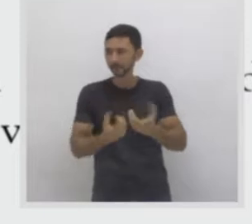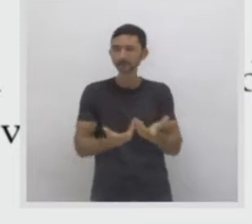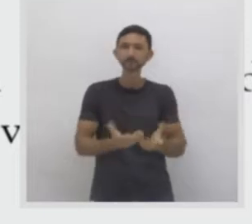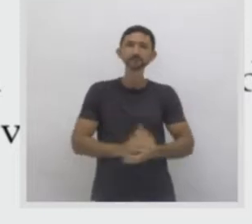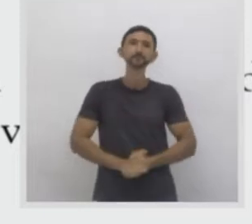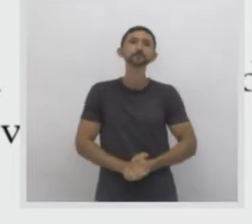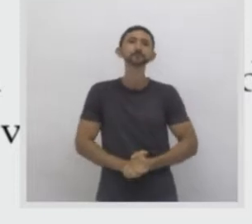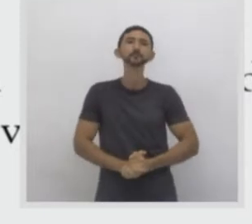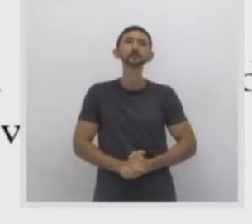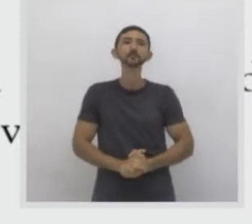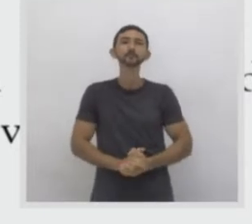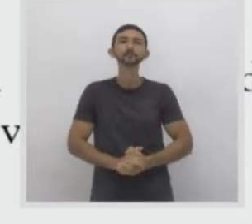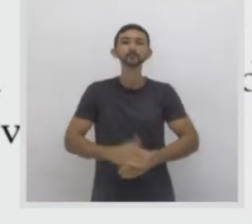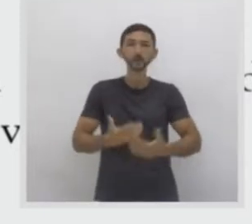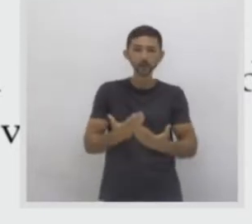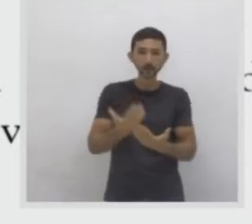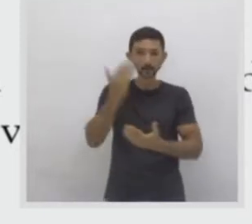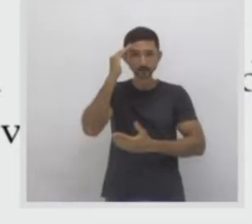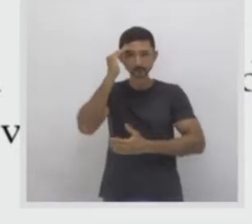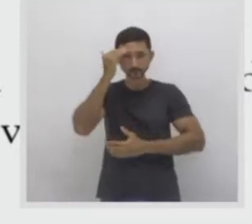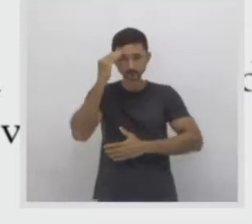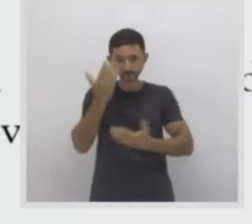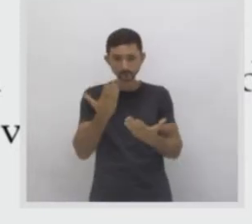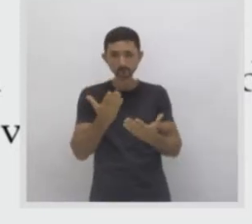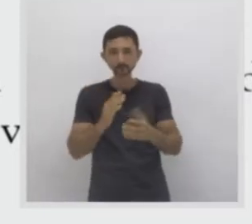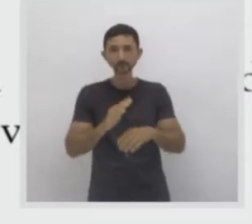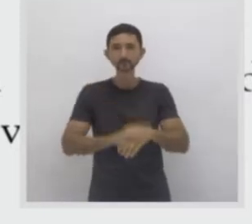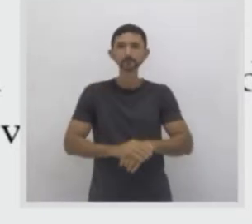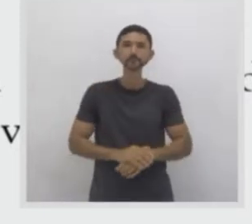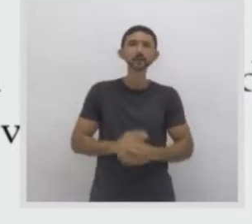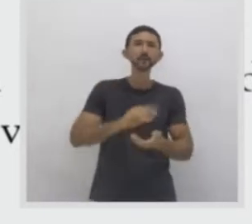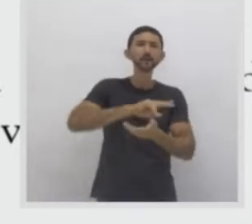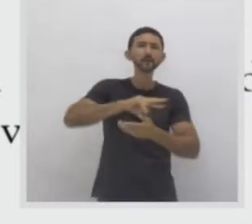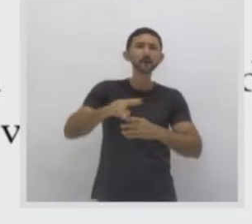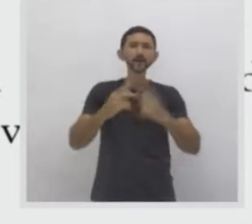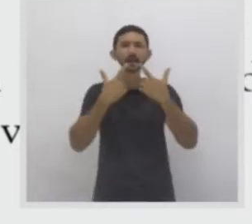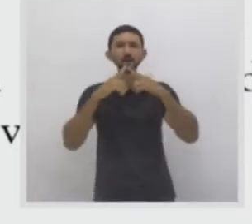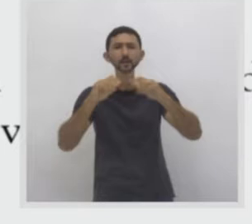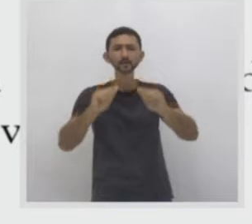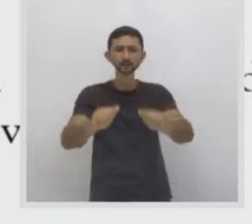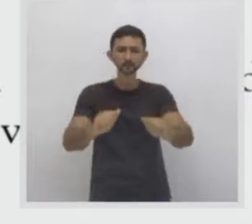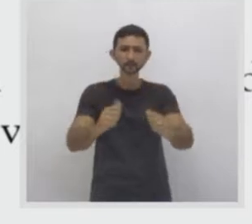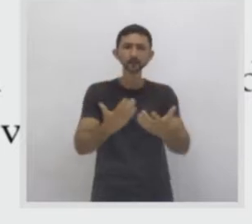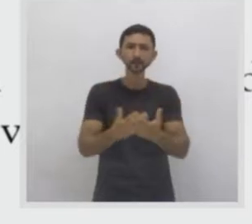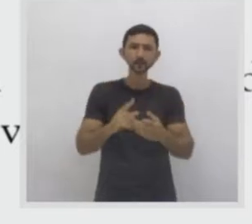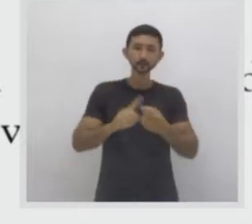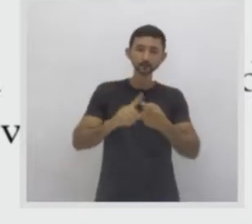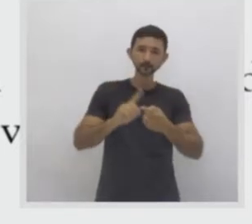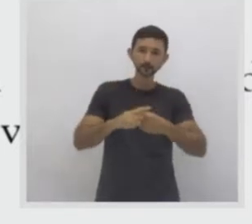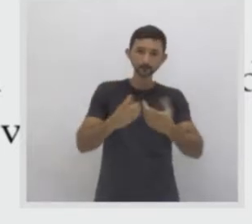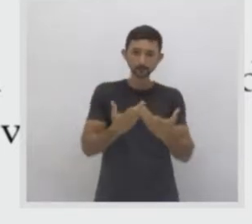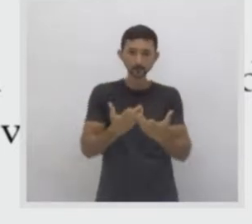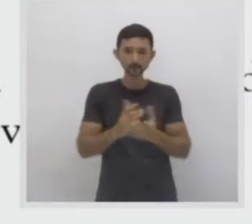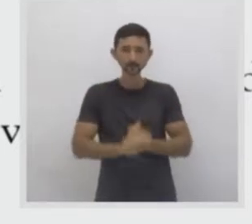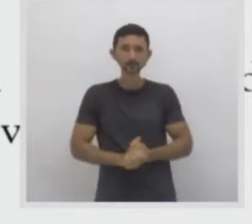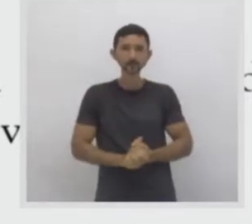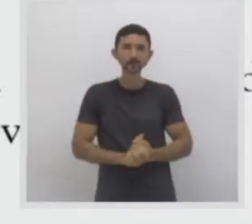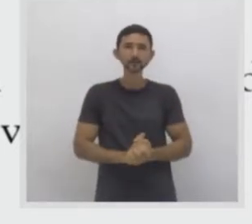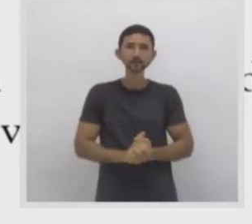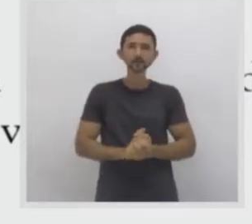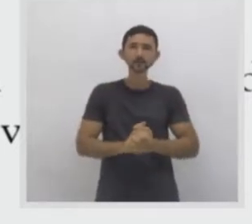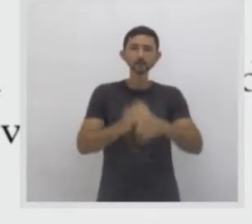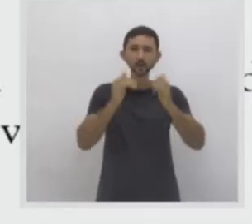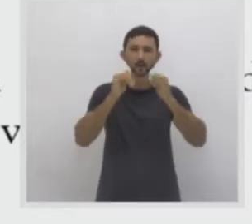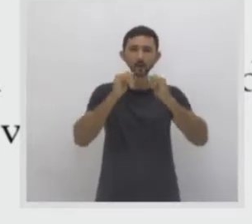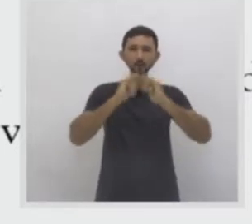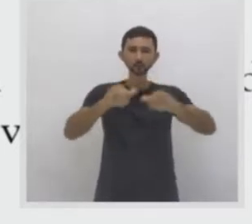para nós termos uma noção, a partir dessas variedades linguísticas e dentro do gênero propaganda, que é um